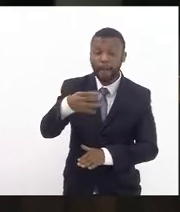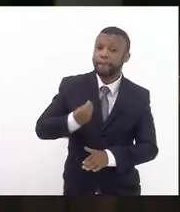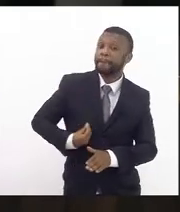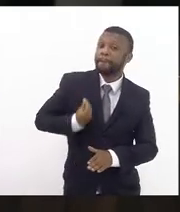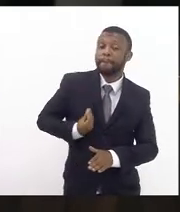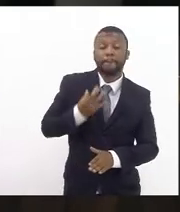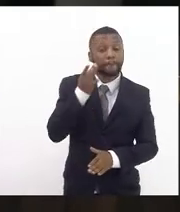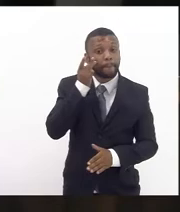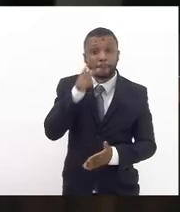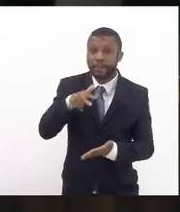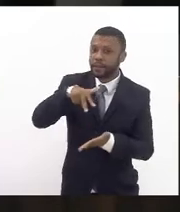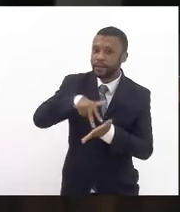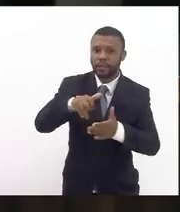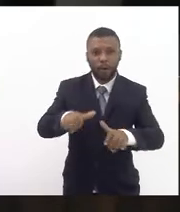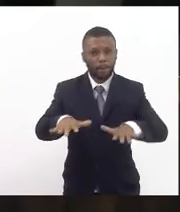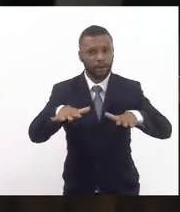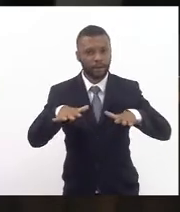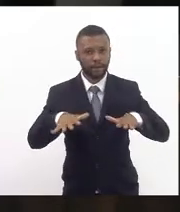Presencial.